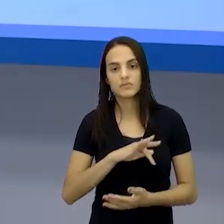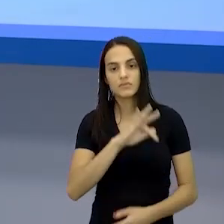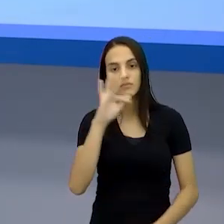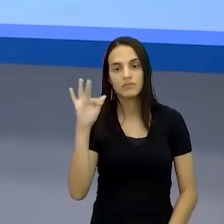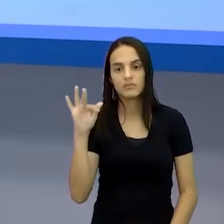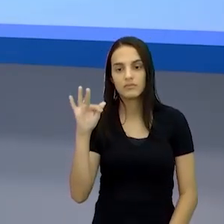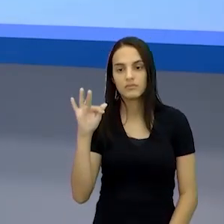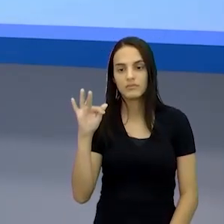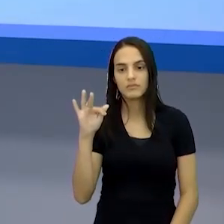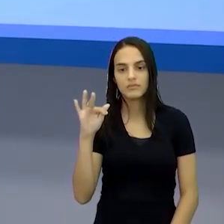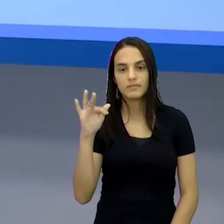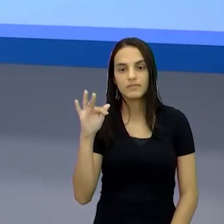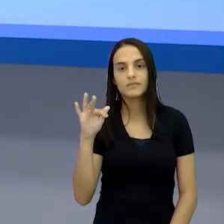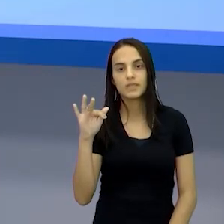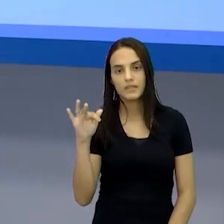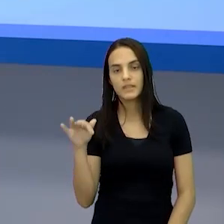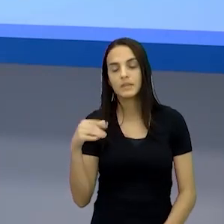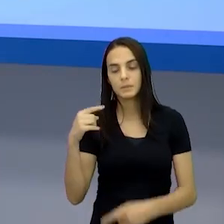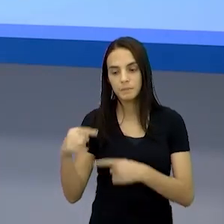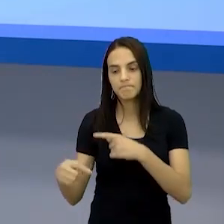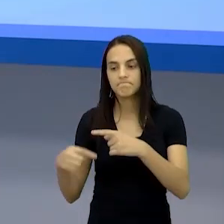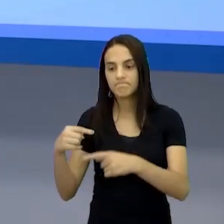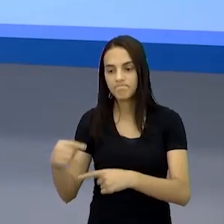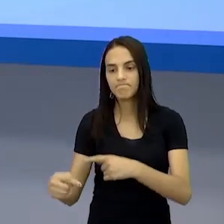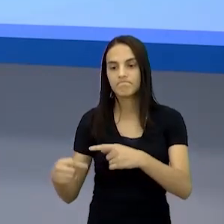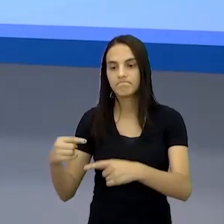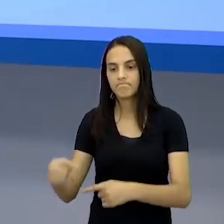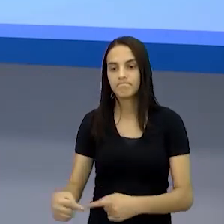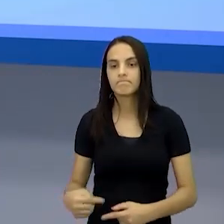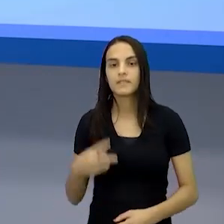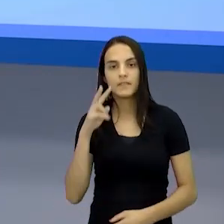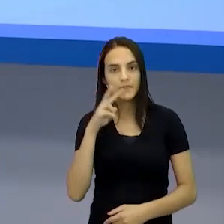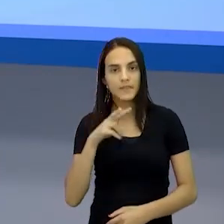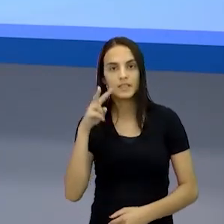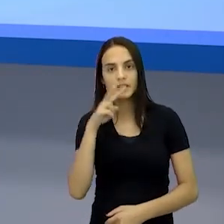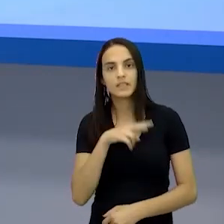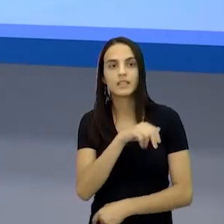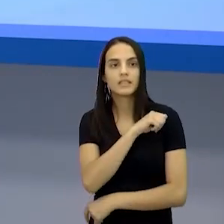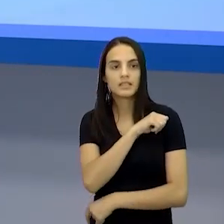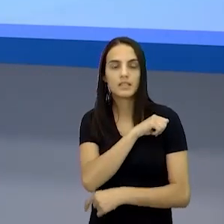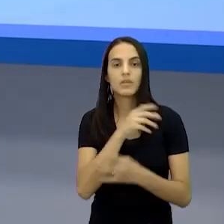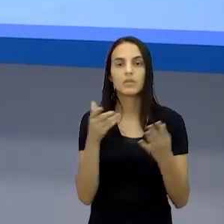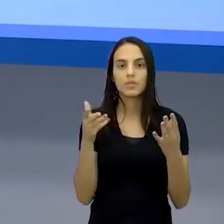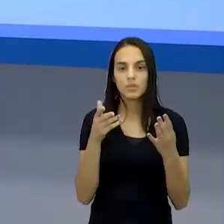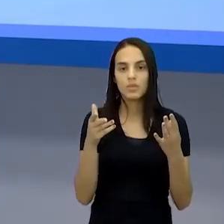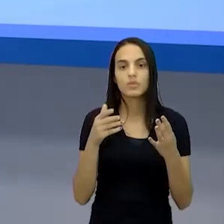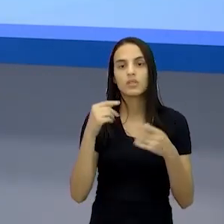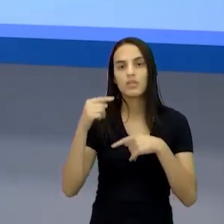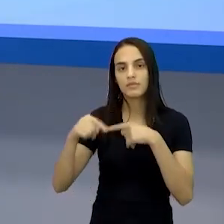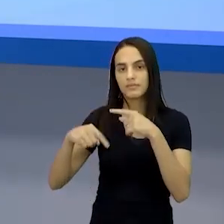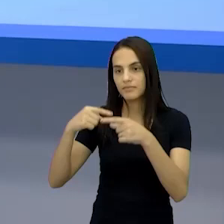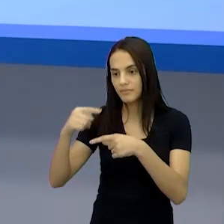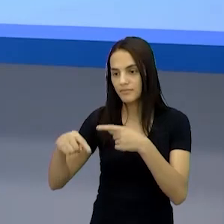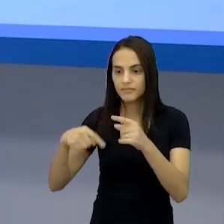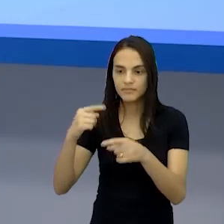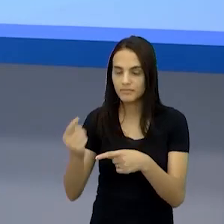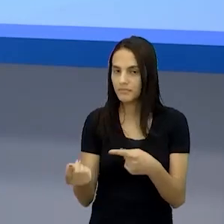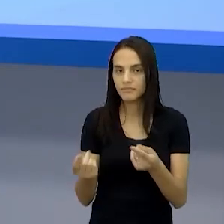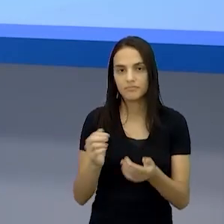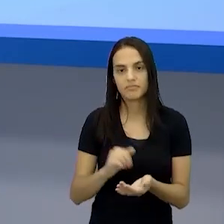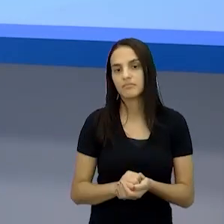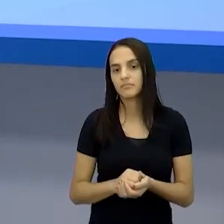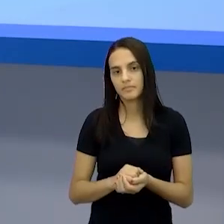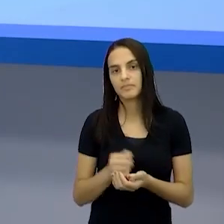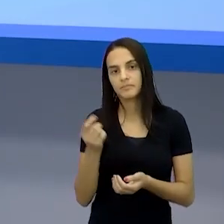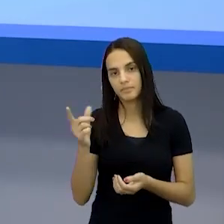futuro, né, vai ficar para essas gerações aí que estão aí, né, assistindo às aulas hoje, as gerações que estão para vir aí, né,